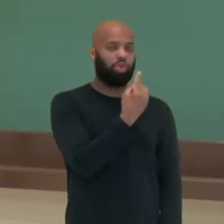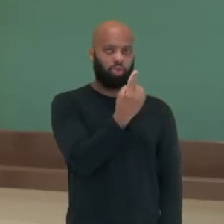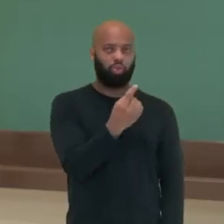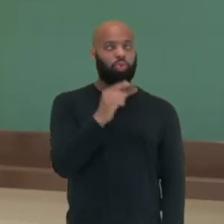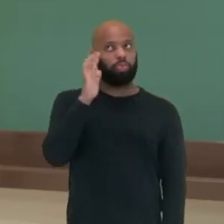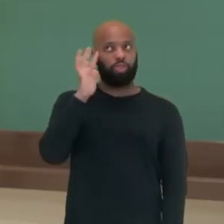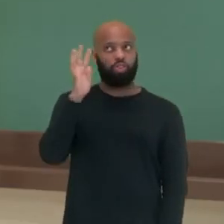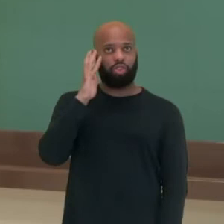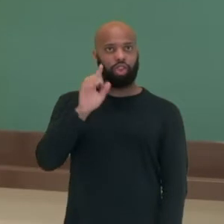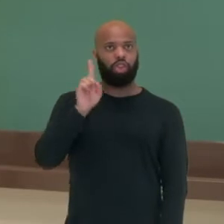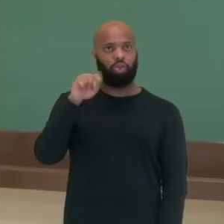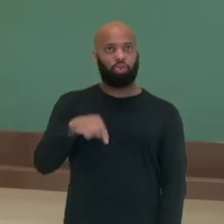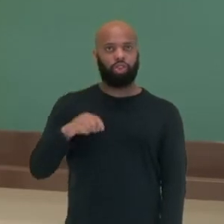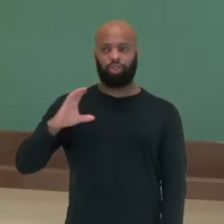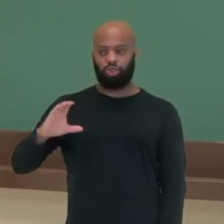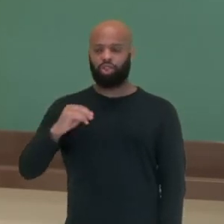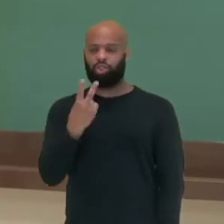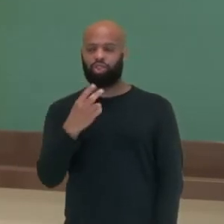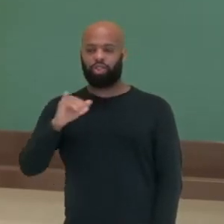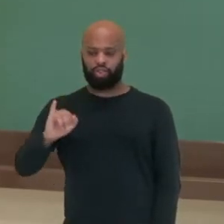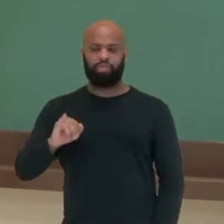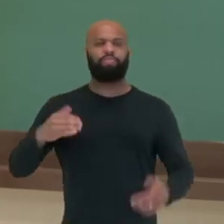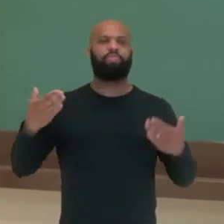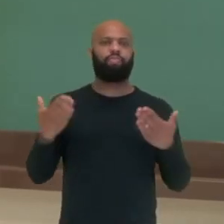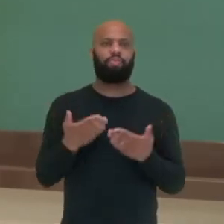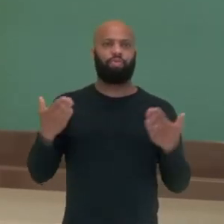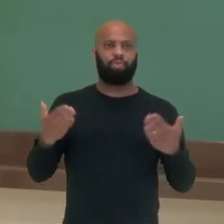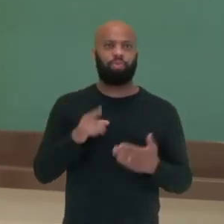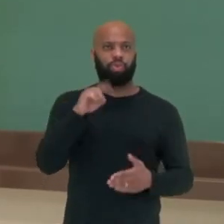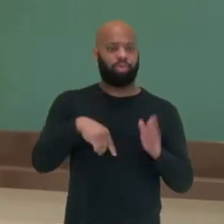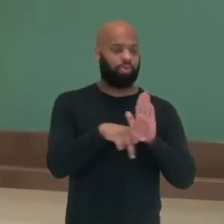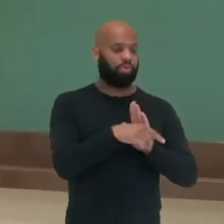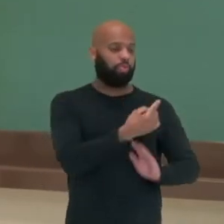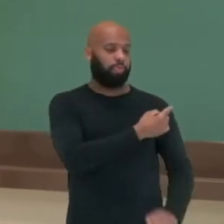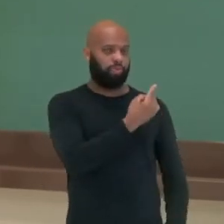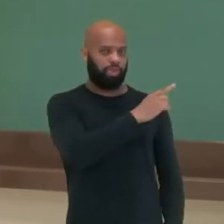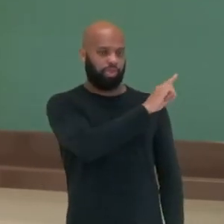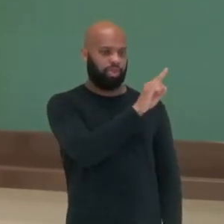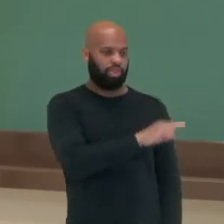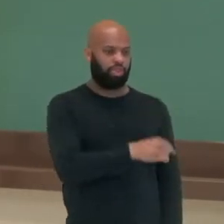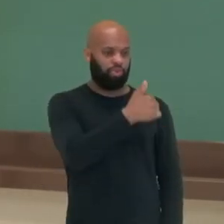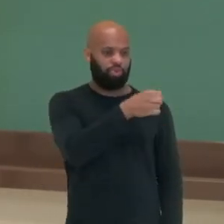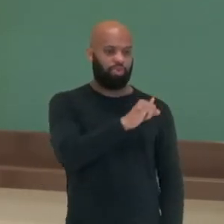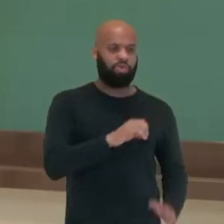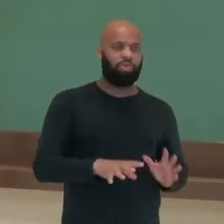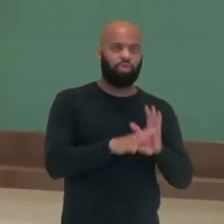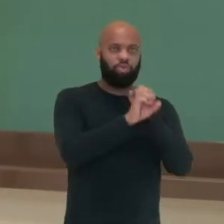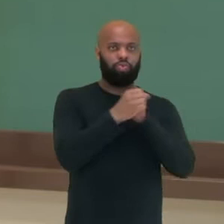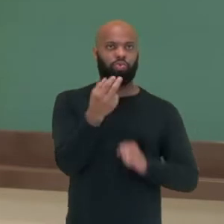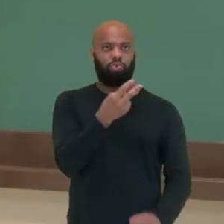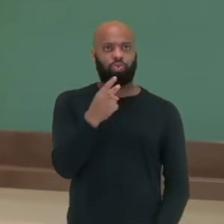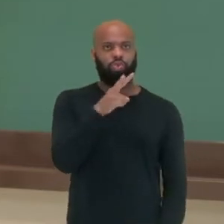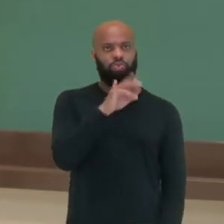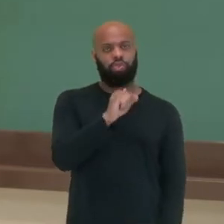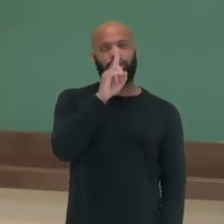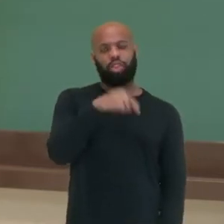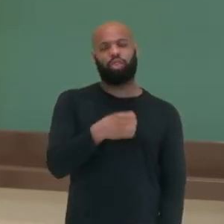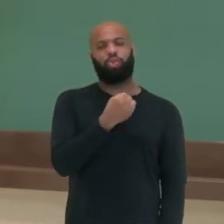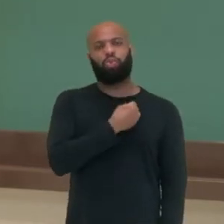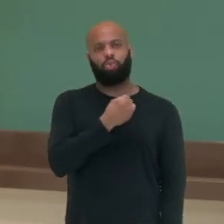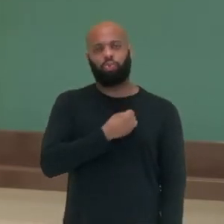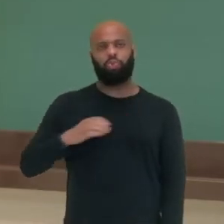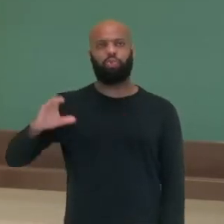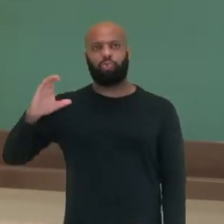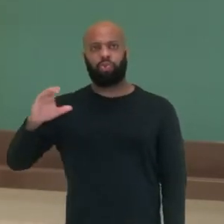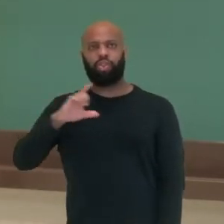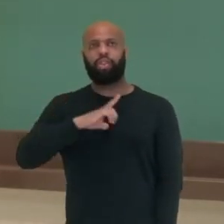parte imaginária 2i, desse número z. Somando as duas partes vai dar exatamente o nosso número complexo.